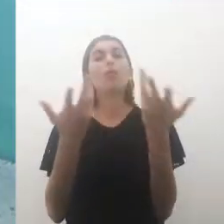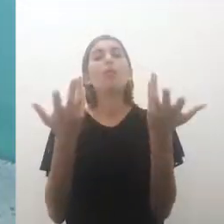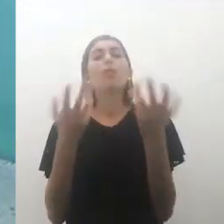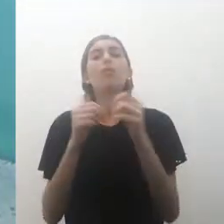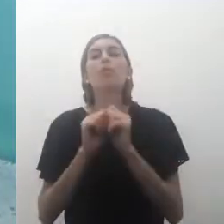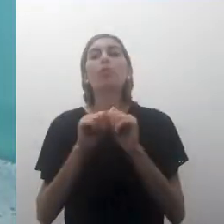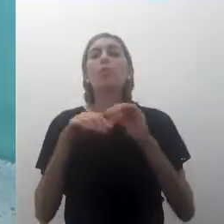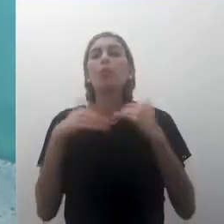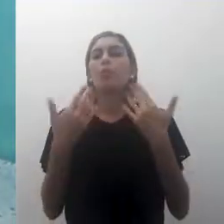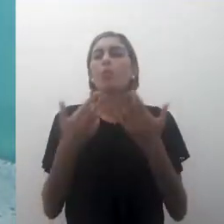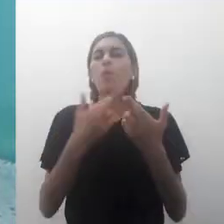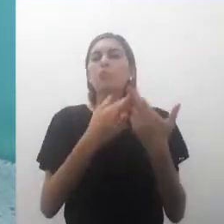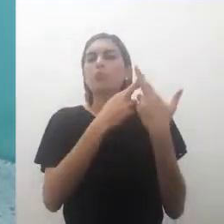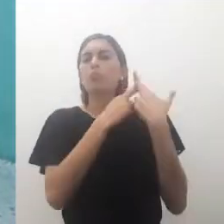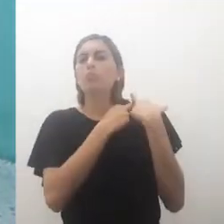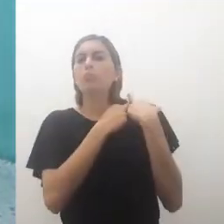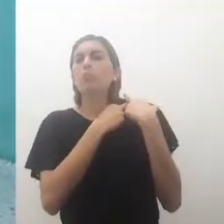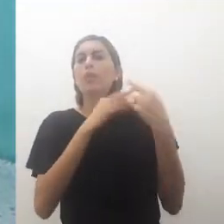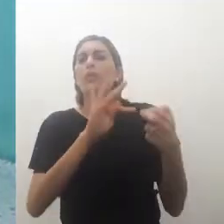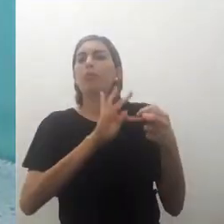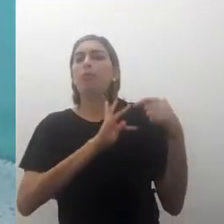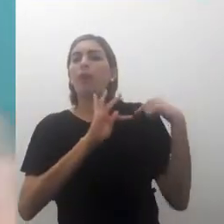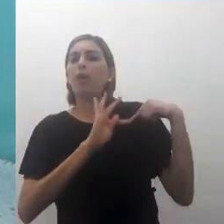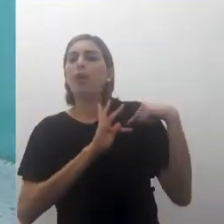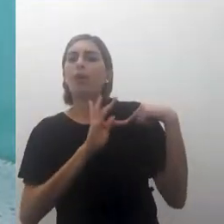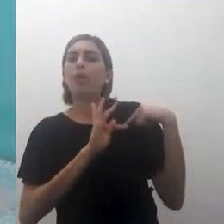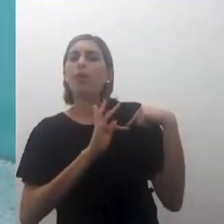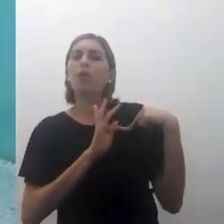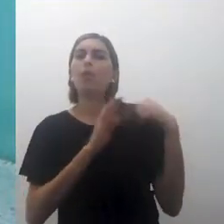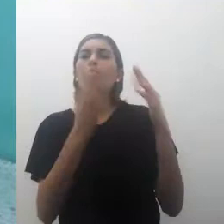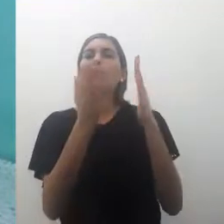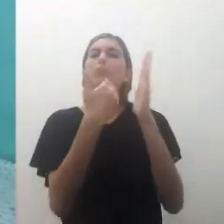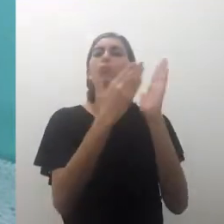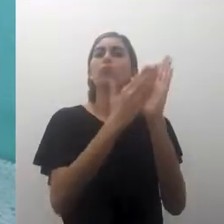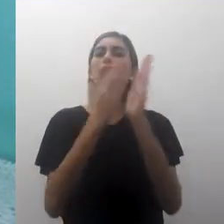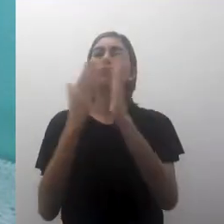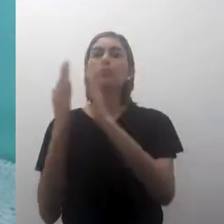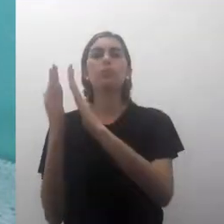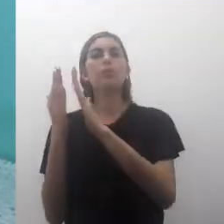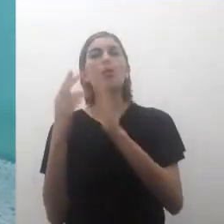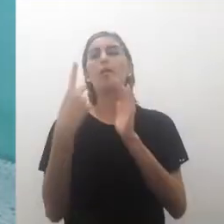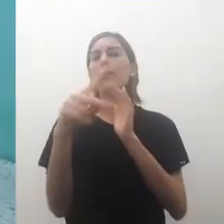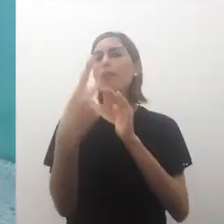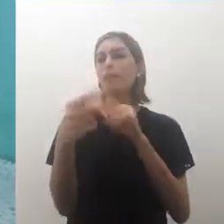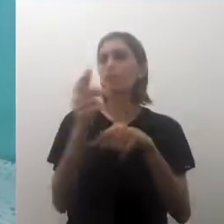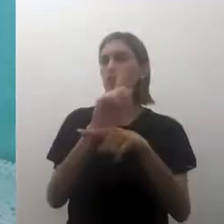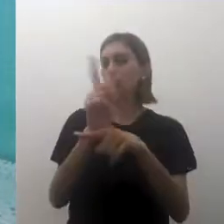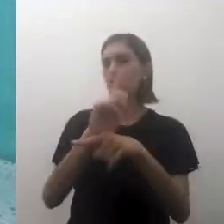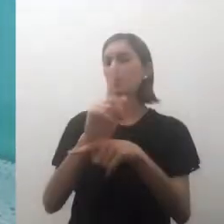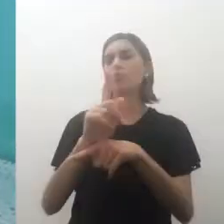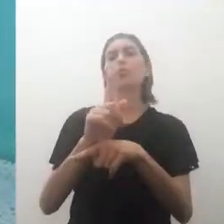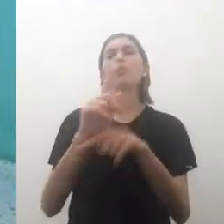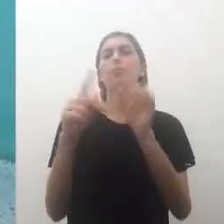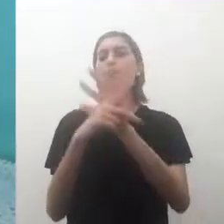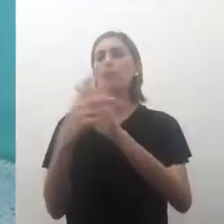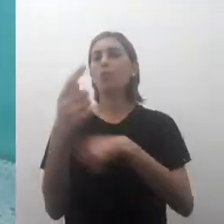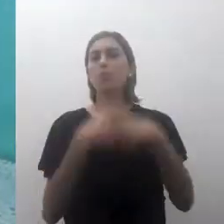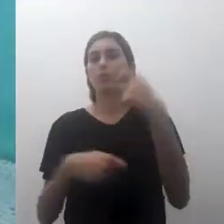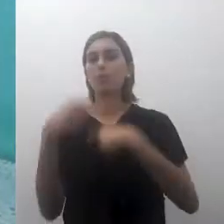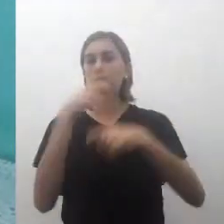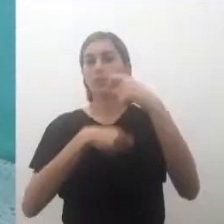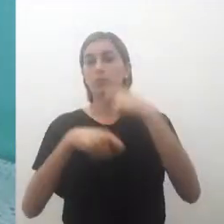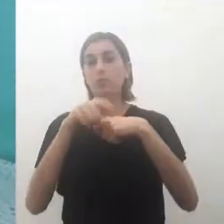Daí você pergunta, então qual seria a função da técnica e do técnico em biblioteconomia nessa questão específica